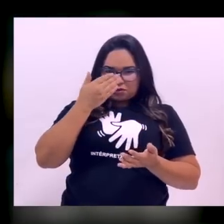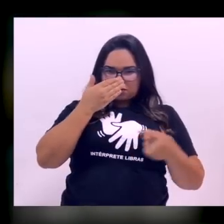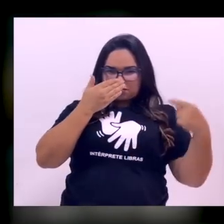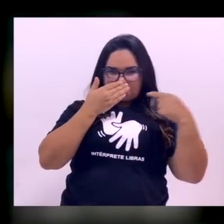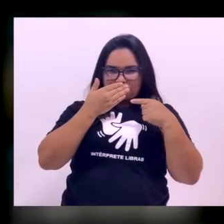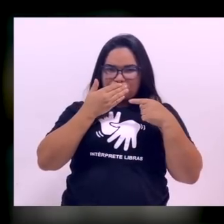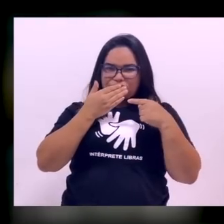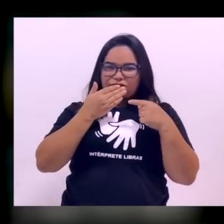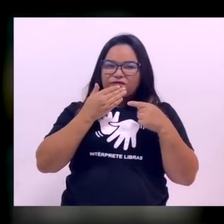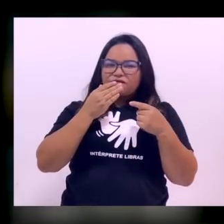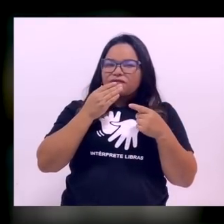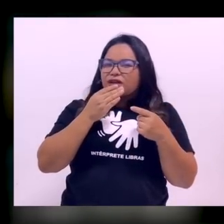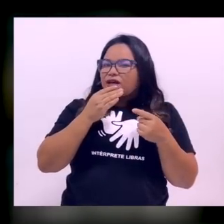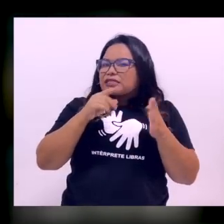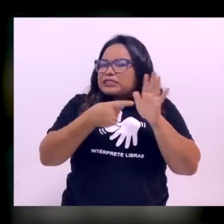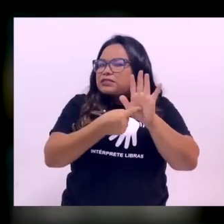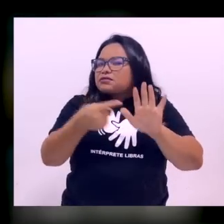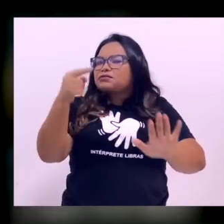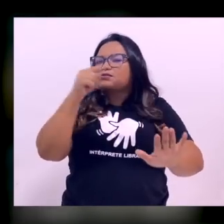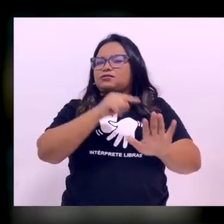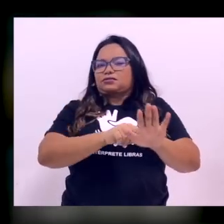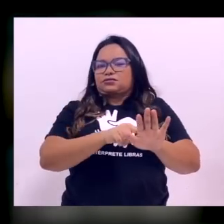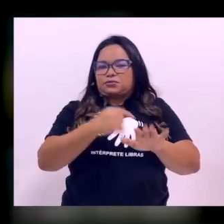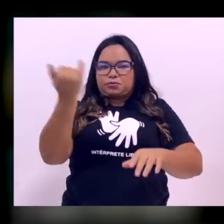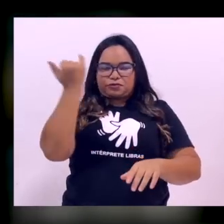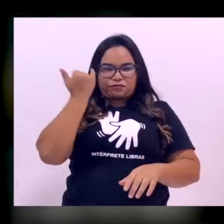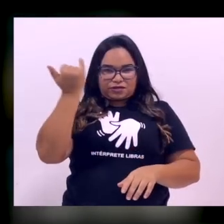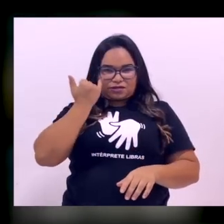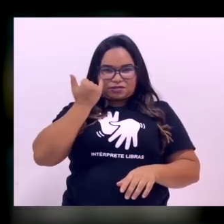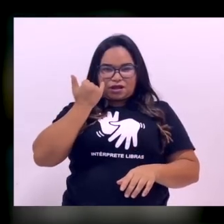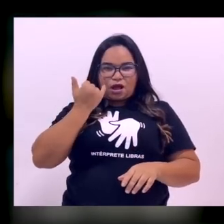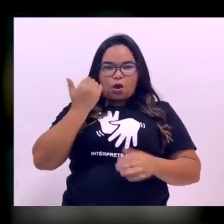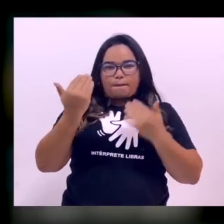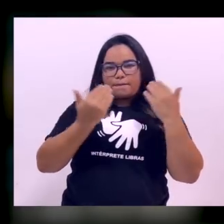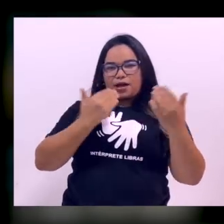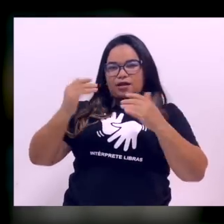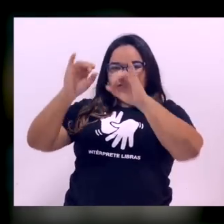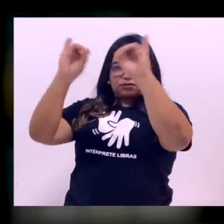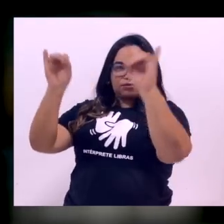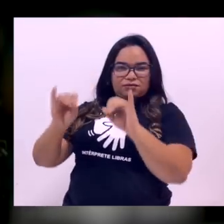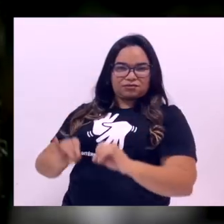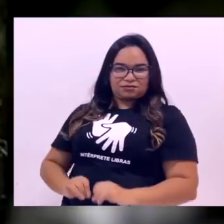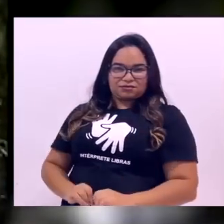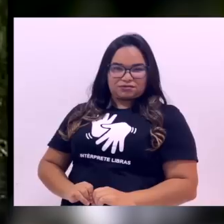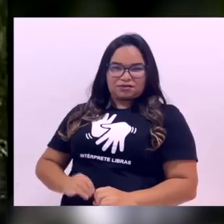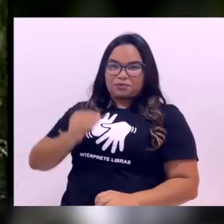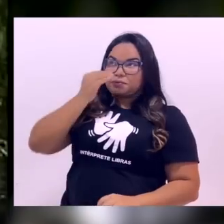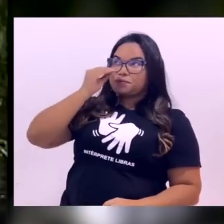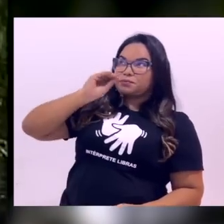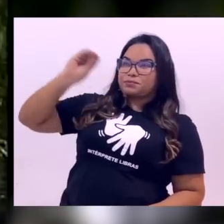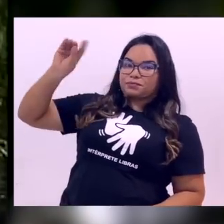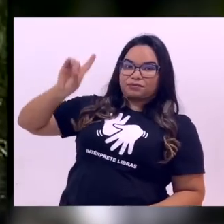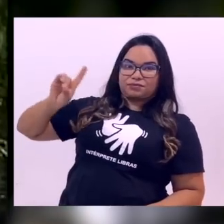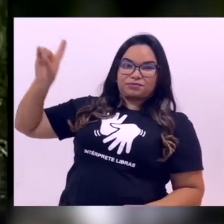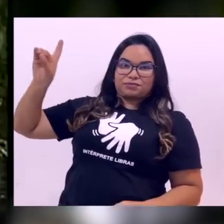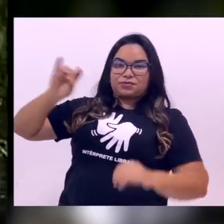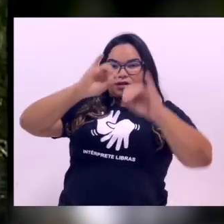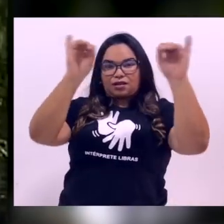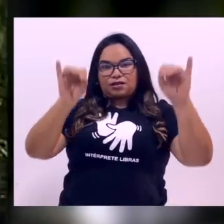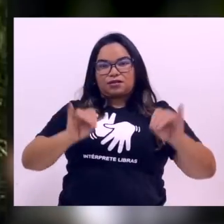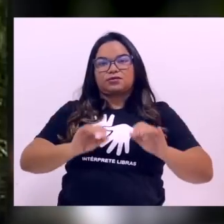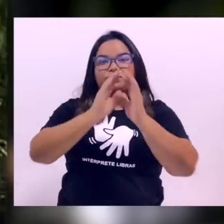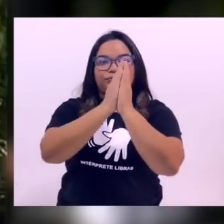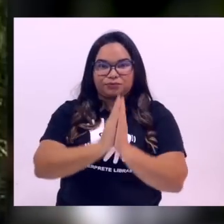realidade, Deus usa esta palavra num sentido profético para se referir à idolatria, ser infiel